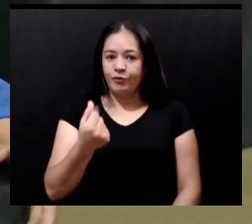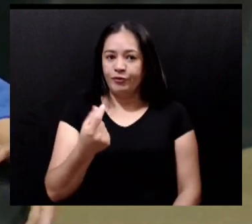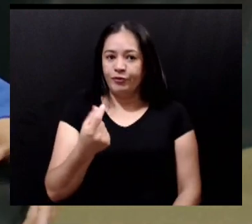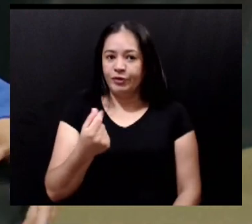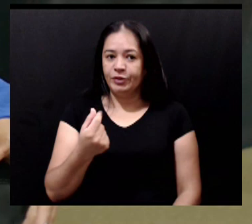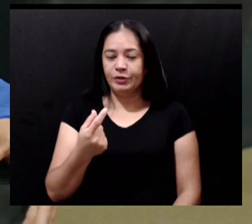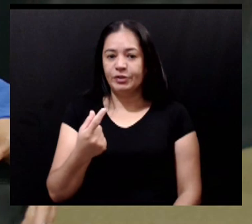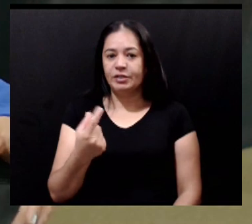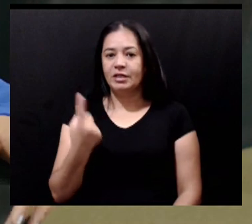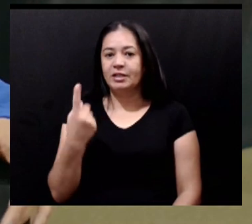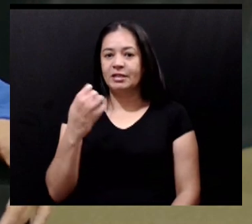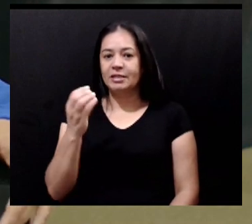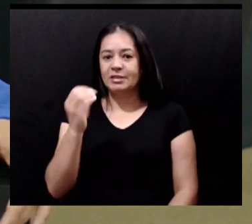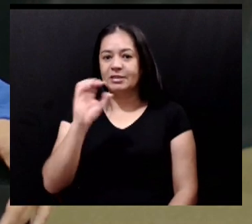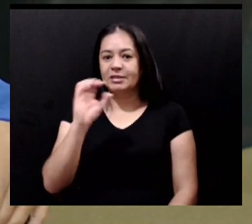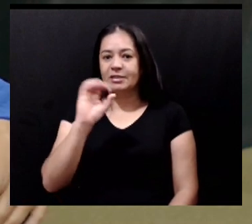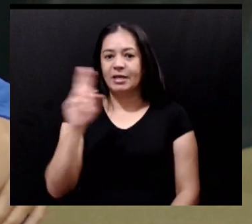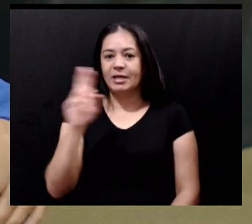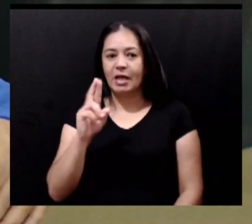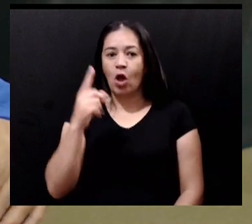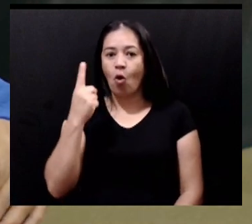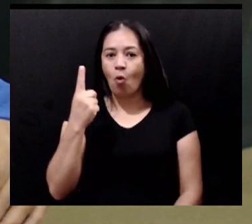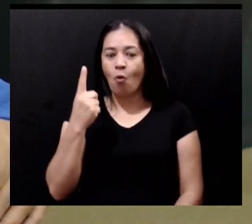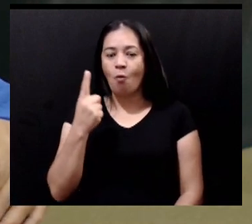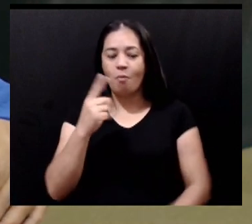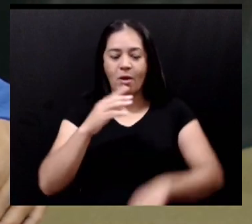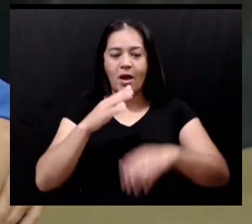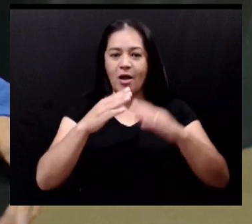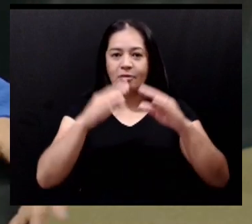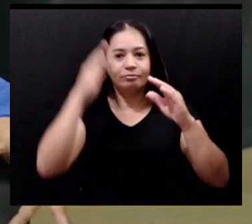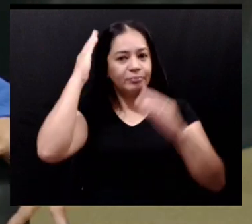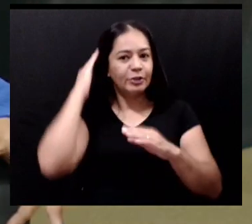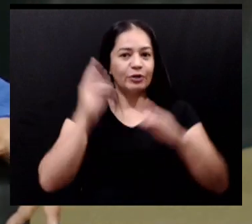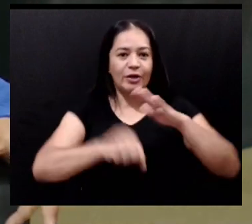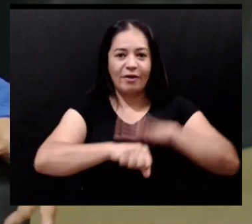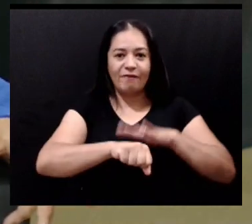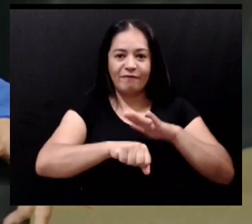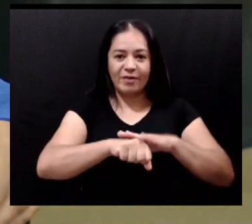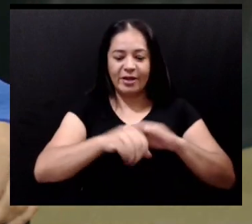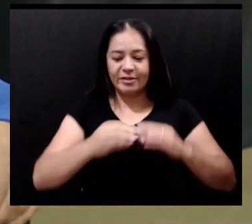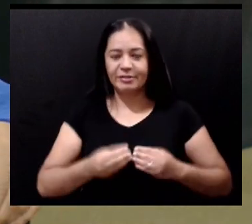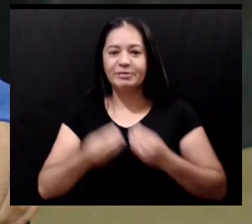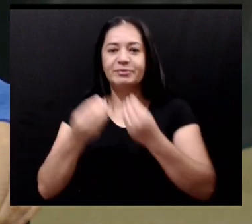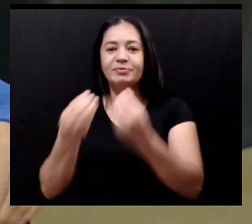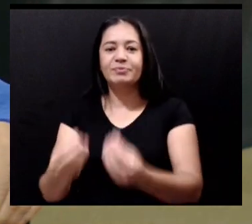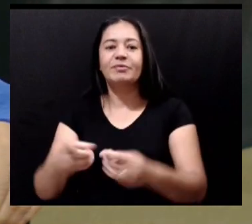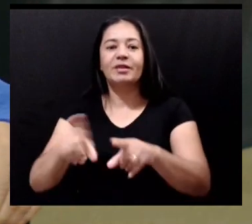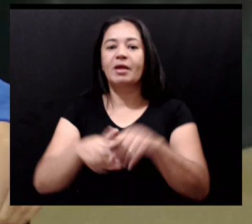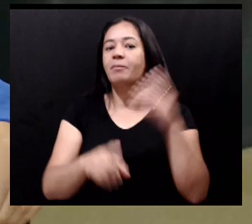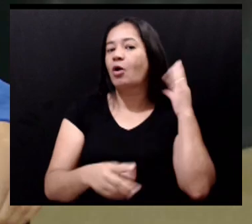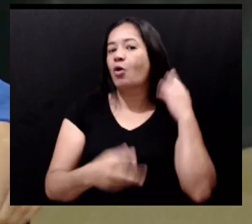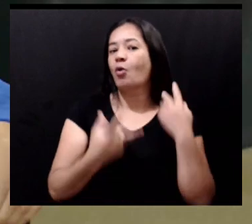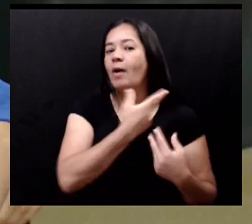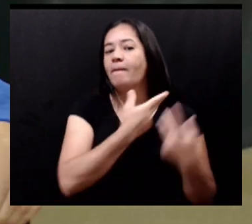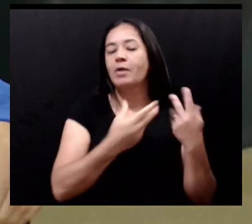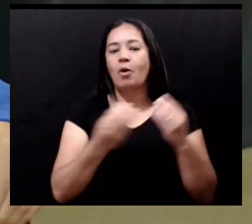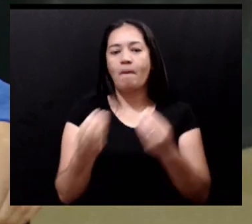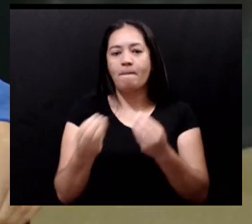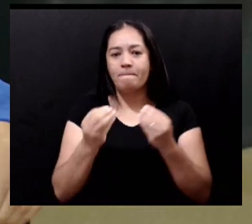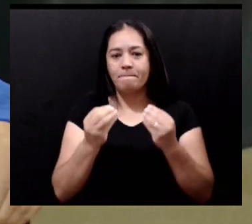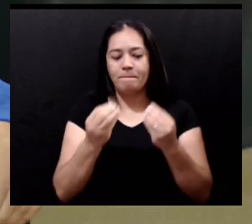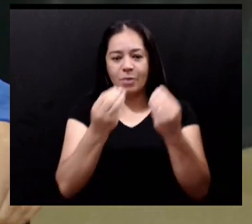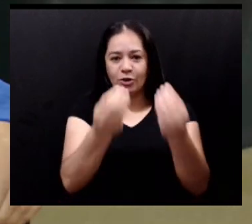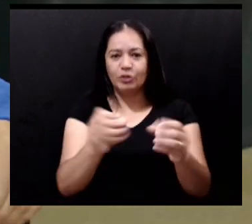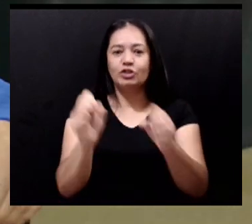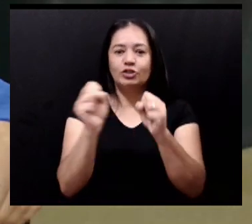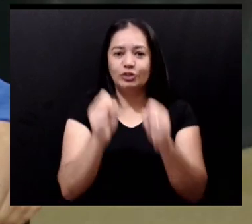uma peruca é produzida e doada. Doação de cabelos também, além de apoio e patrocínio. O setor de humanização da Rede Mário Gatti é um